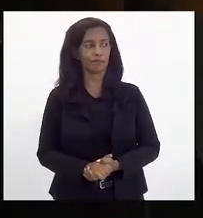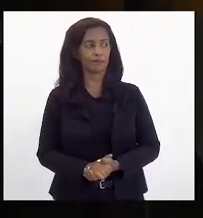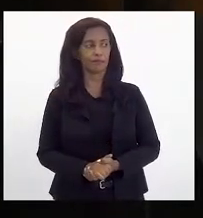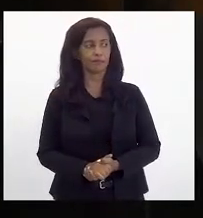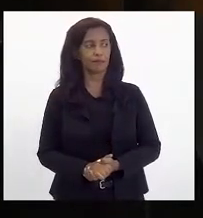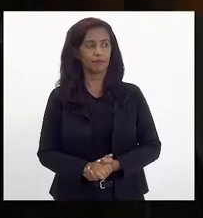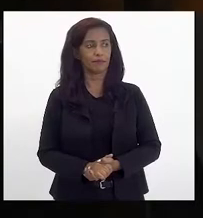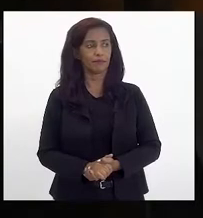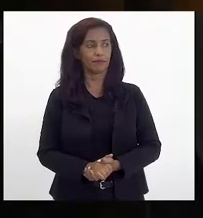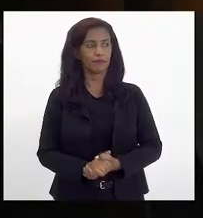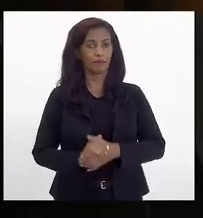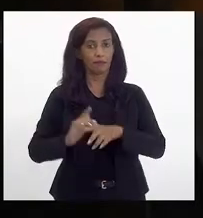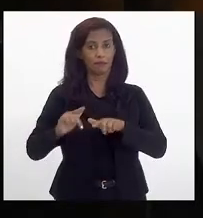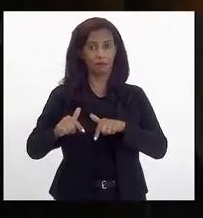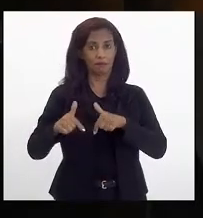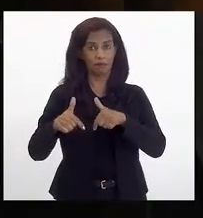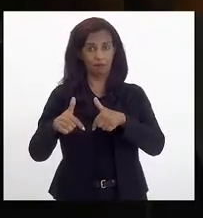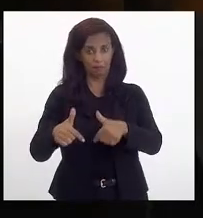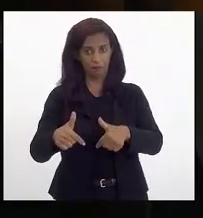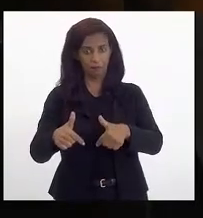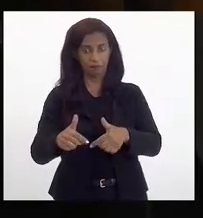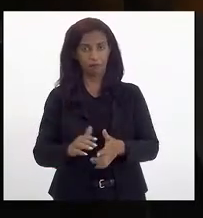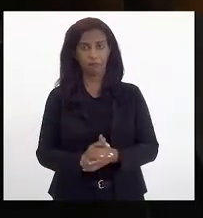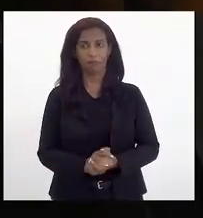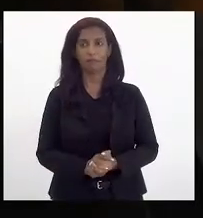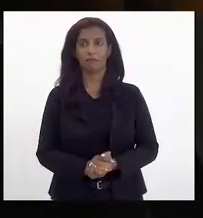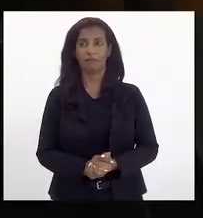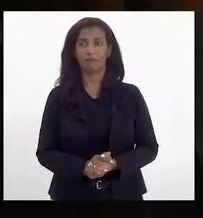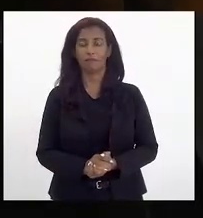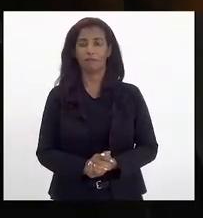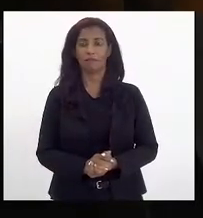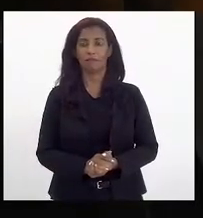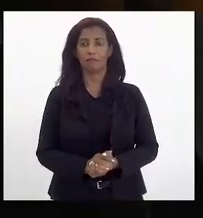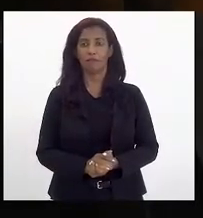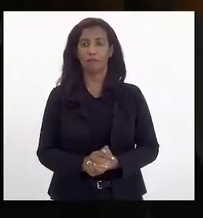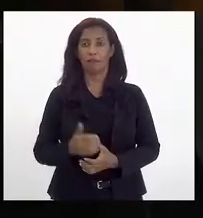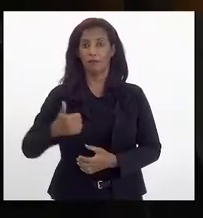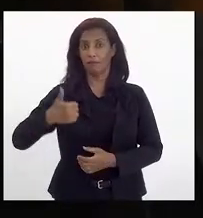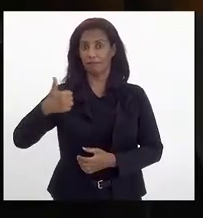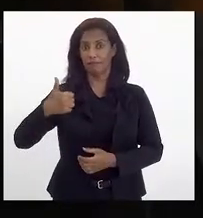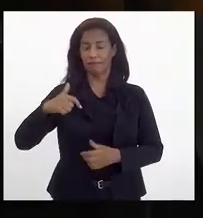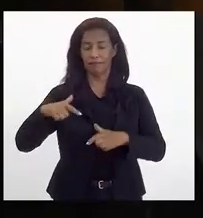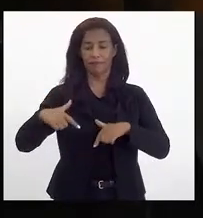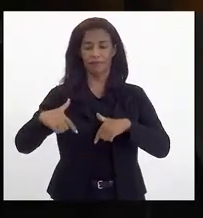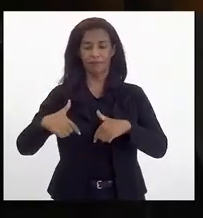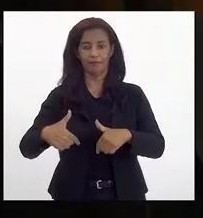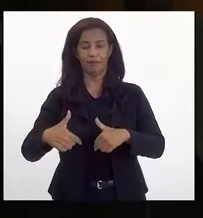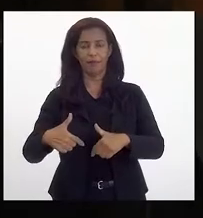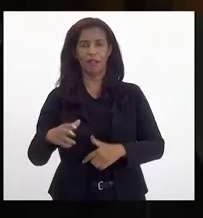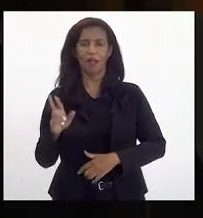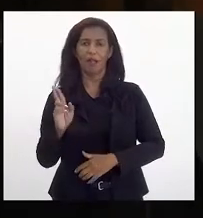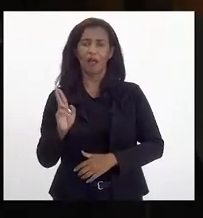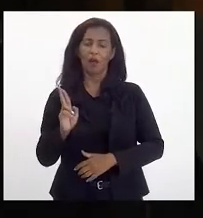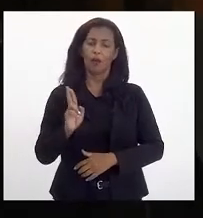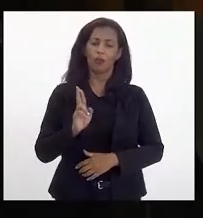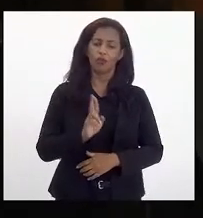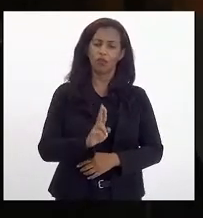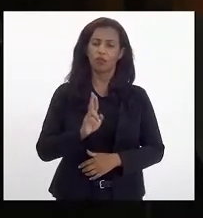a reação da mesma, a primeira reação, né, aos resultados